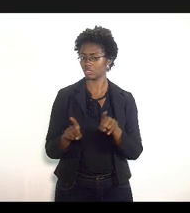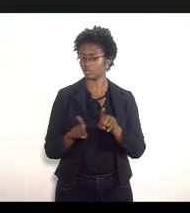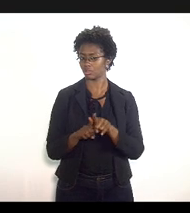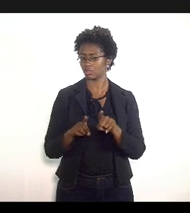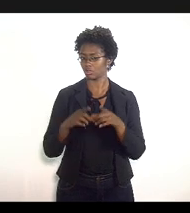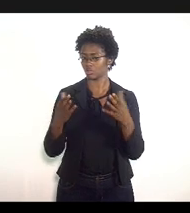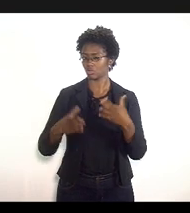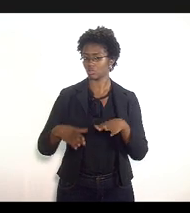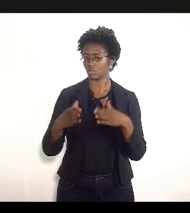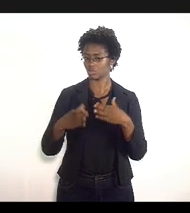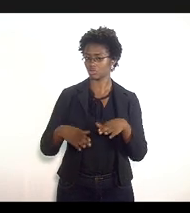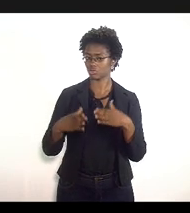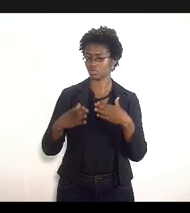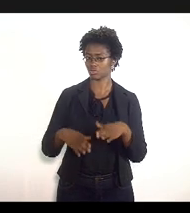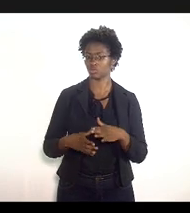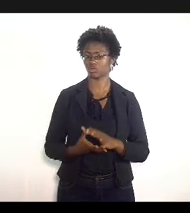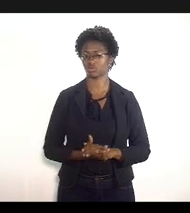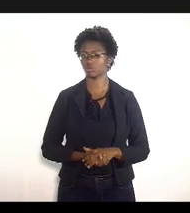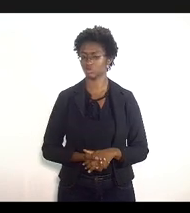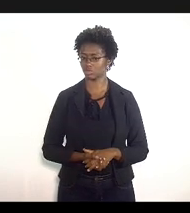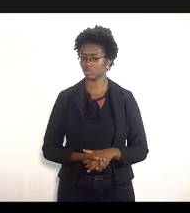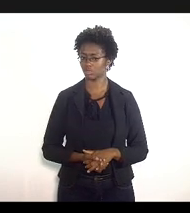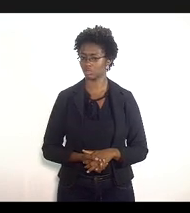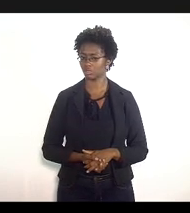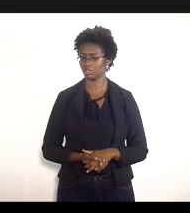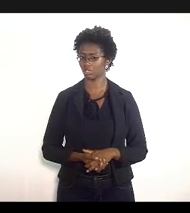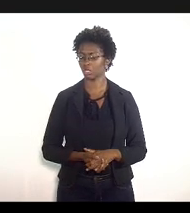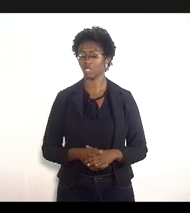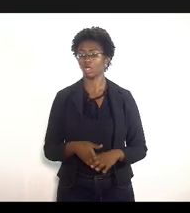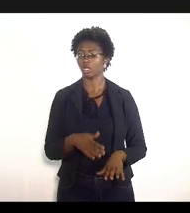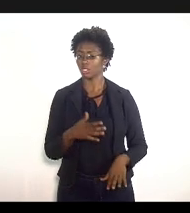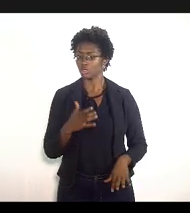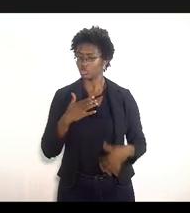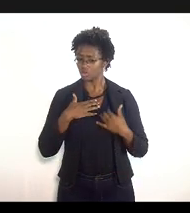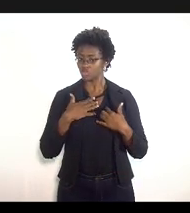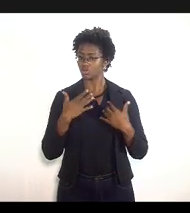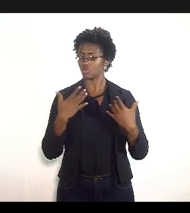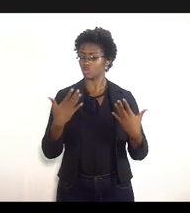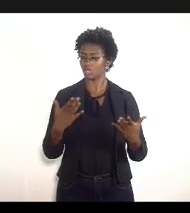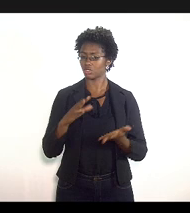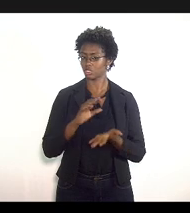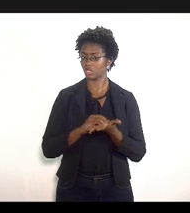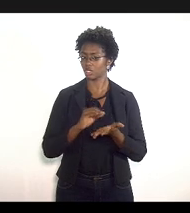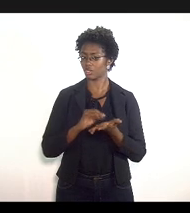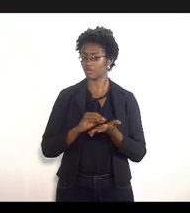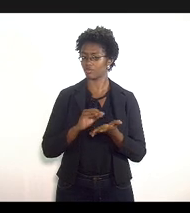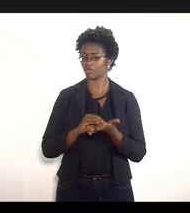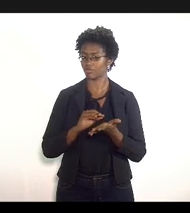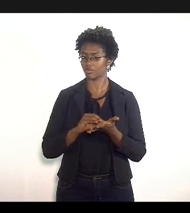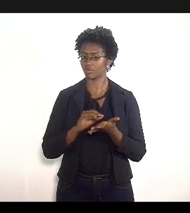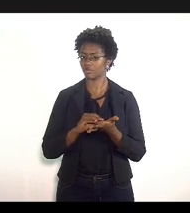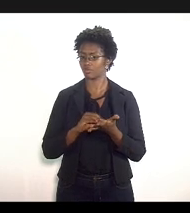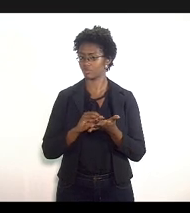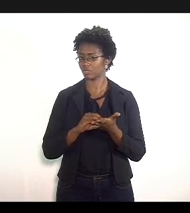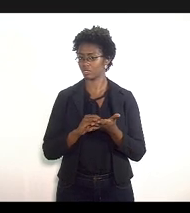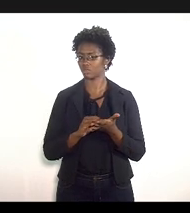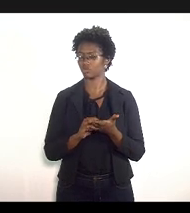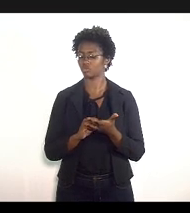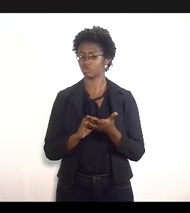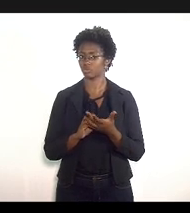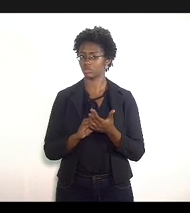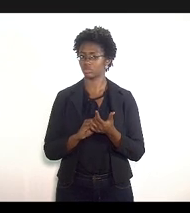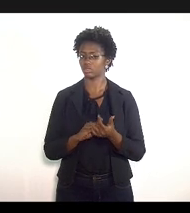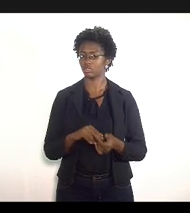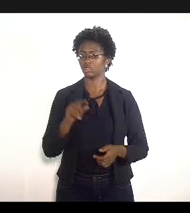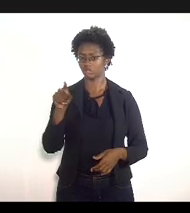concurso público. Alarmante é a falta de insumos básicos, como luva, aventais, toucas, etc.,